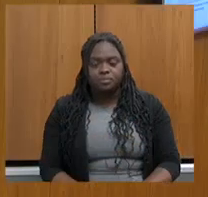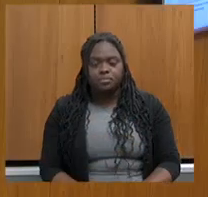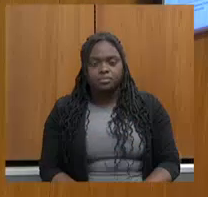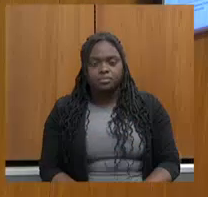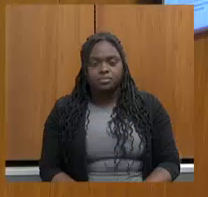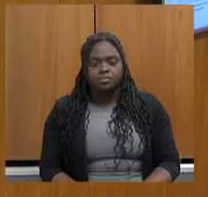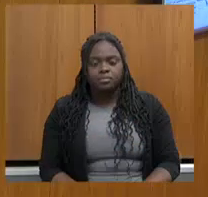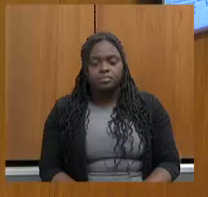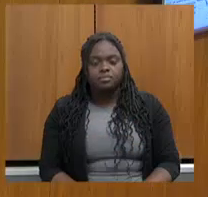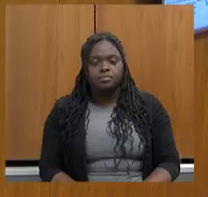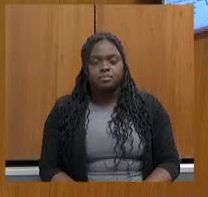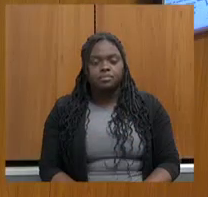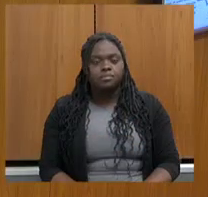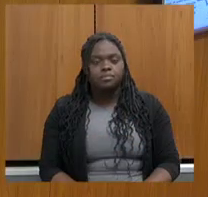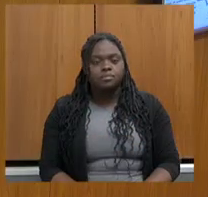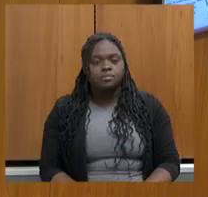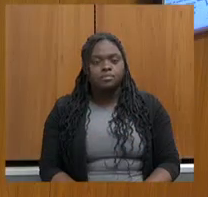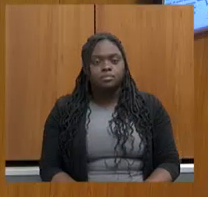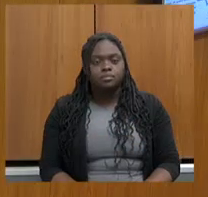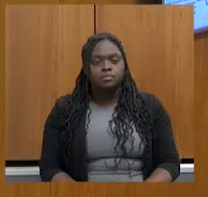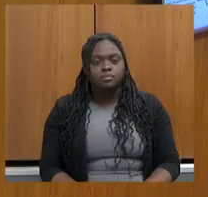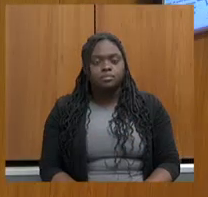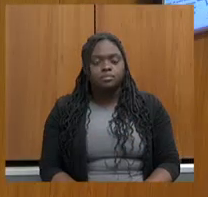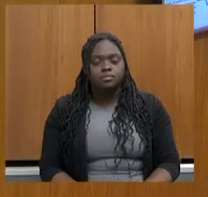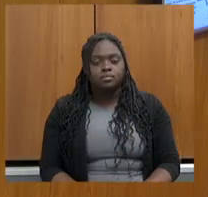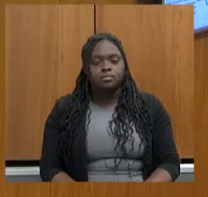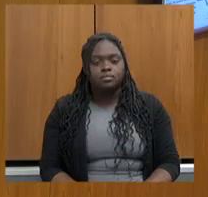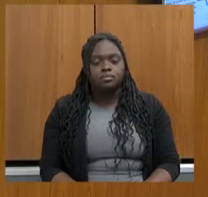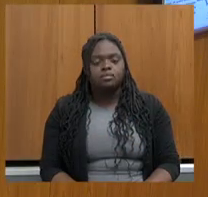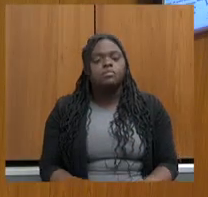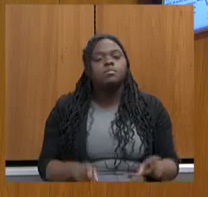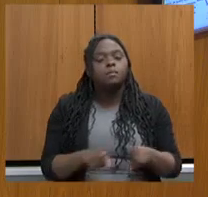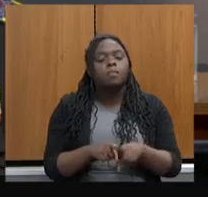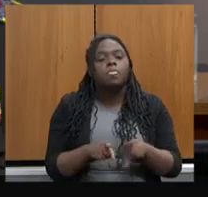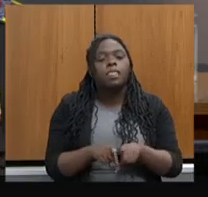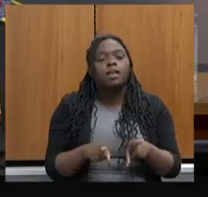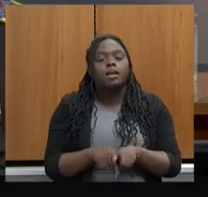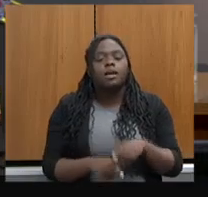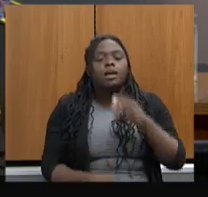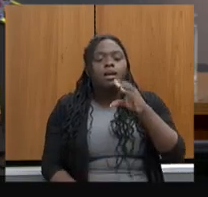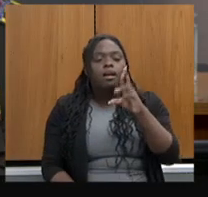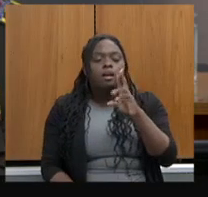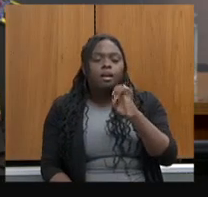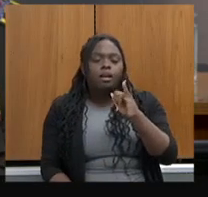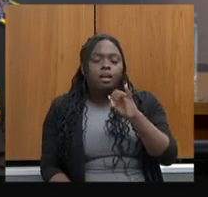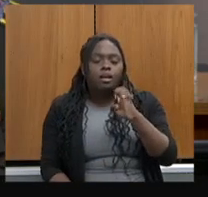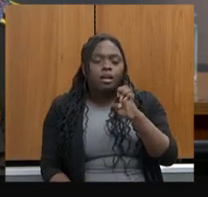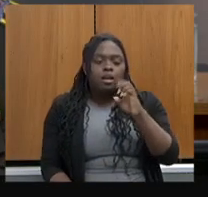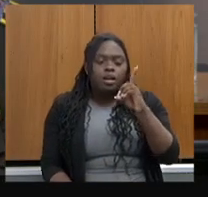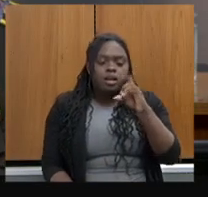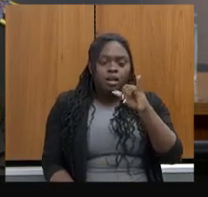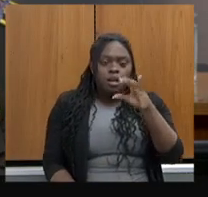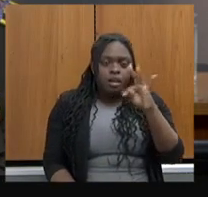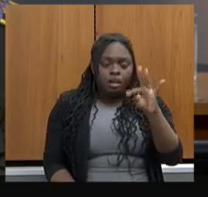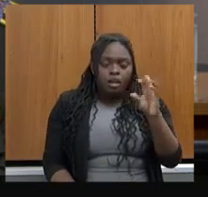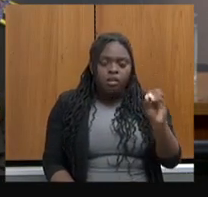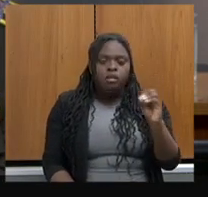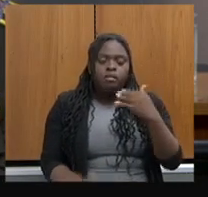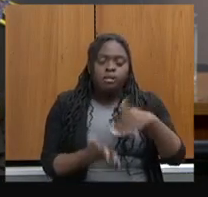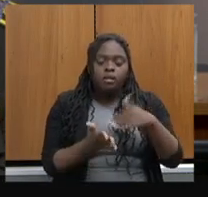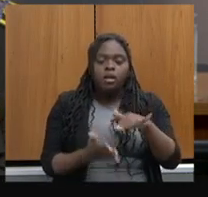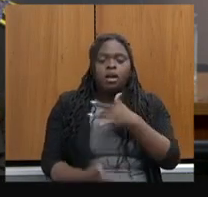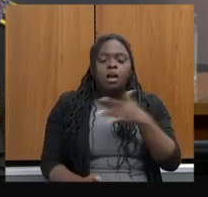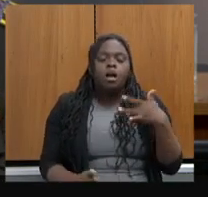pode passar termo de descentralização de crédito orçamentário com a Secretaria de Saúde eu